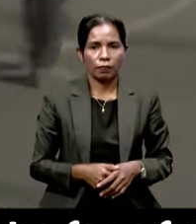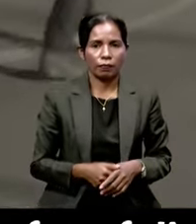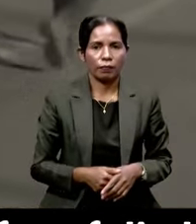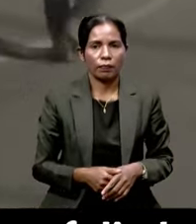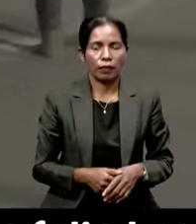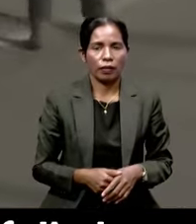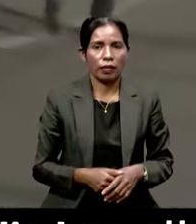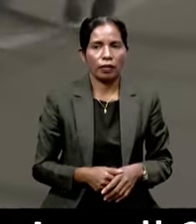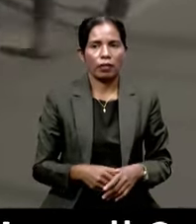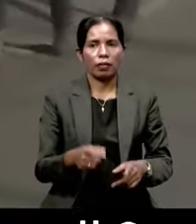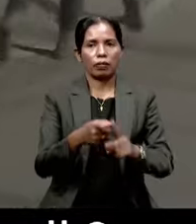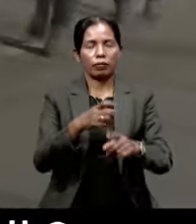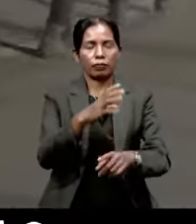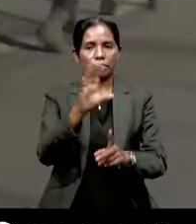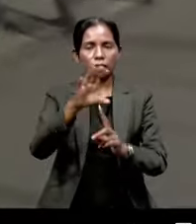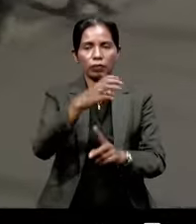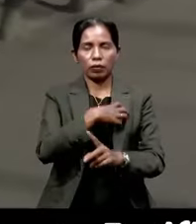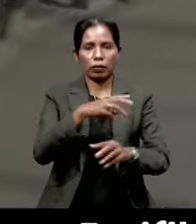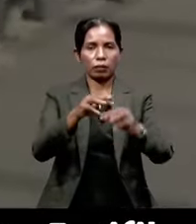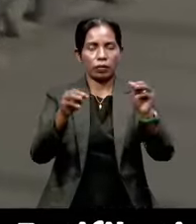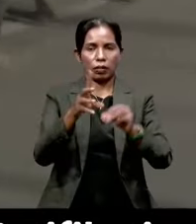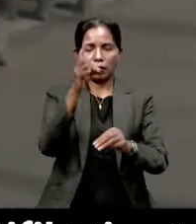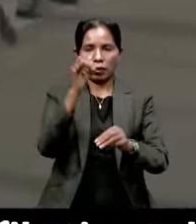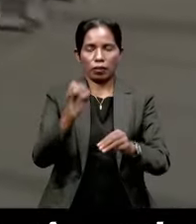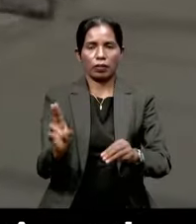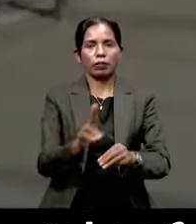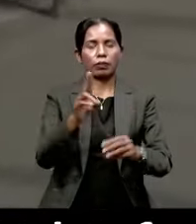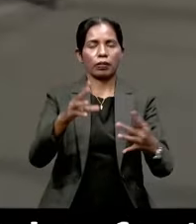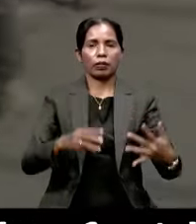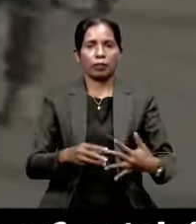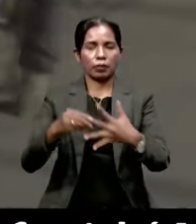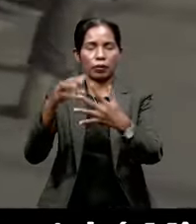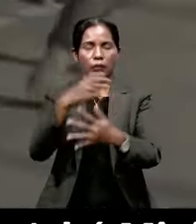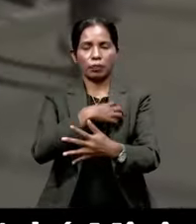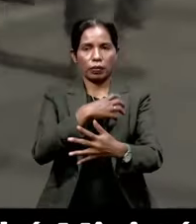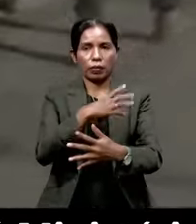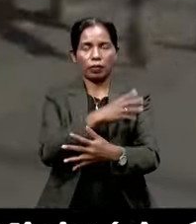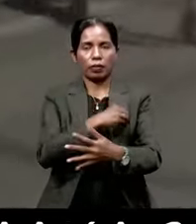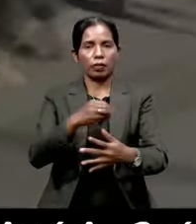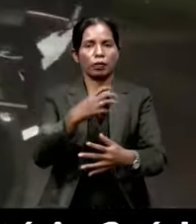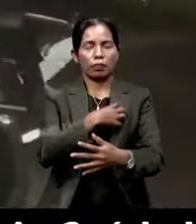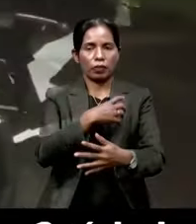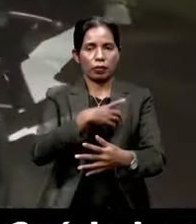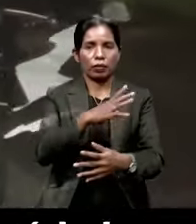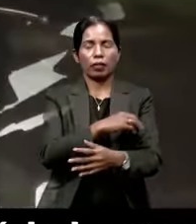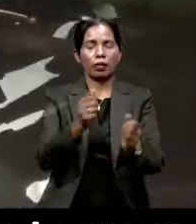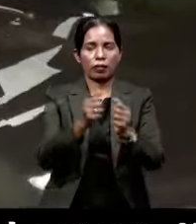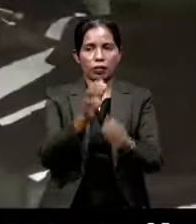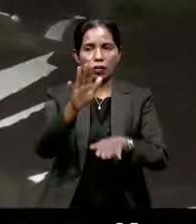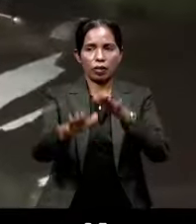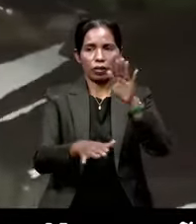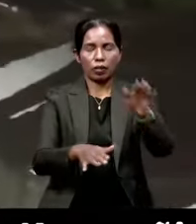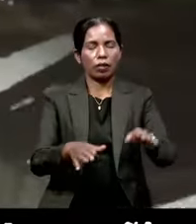Equipa conjunta Rússia Comando Penetele Município Dili, Unidade Especial Polícia, Tashfor no Polícia Trânsito, alo patrulhamento